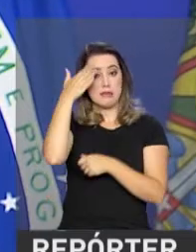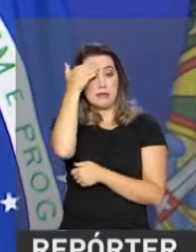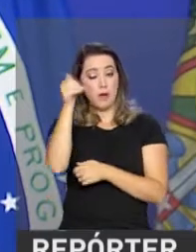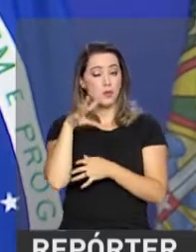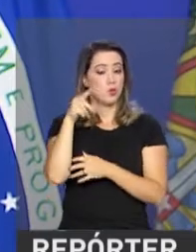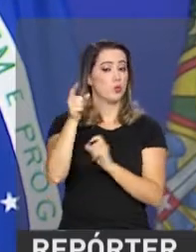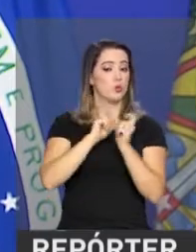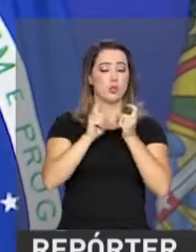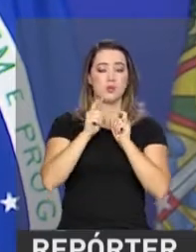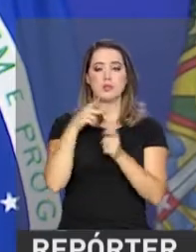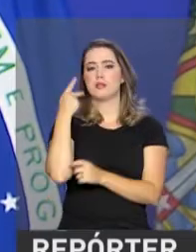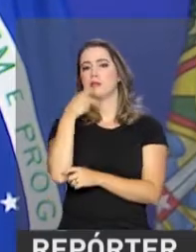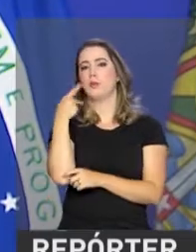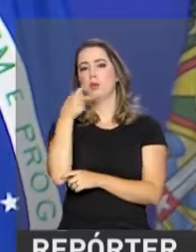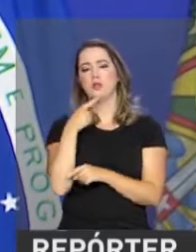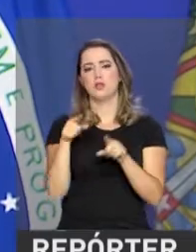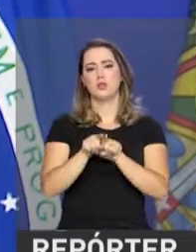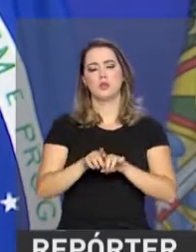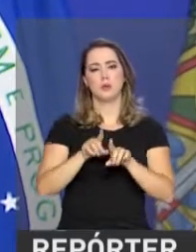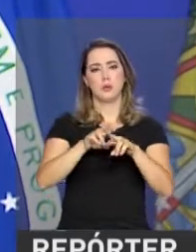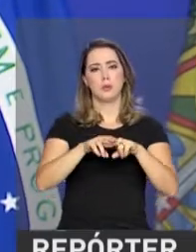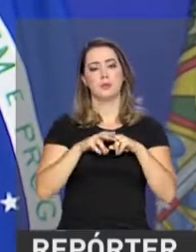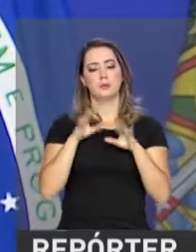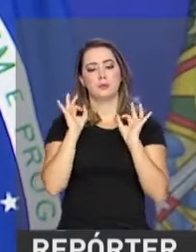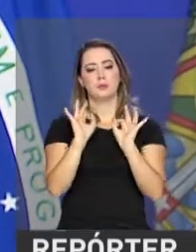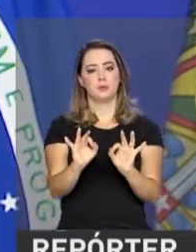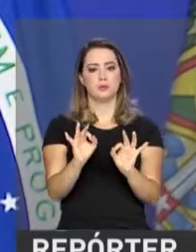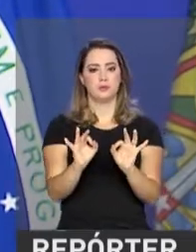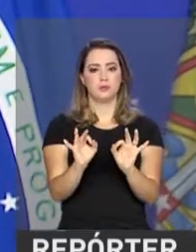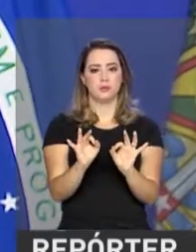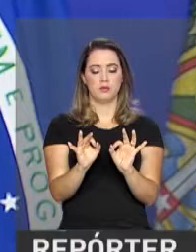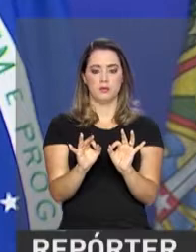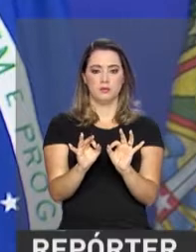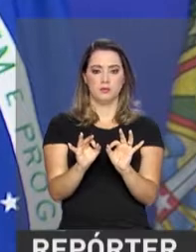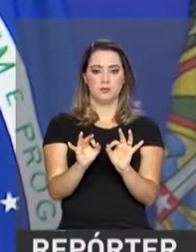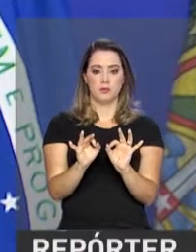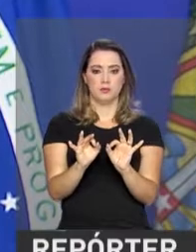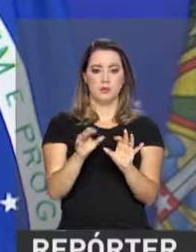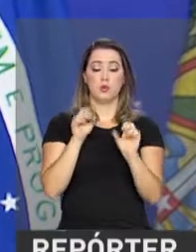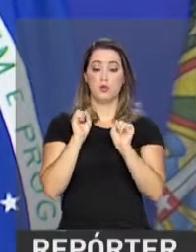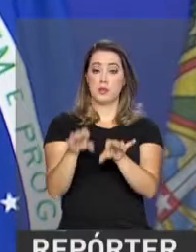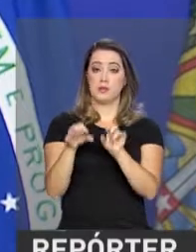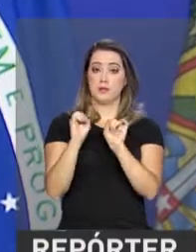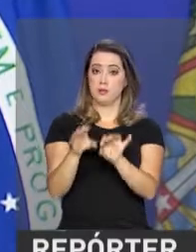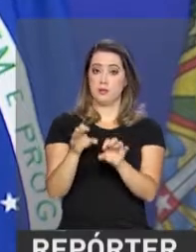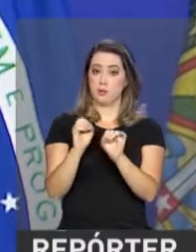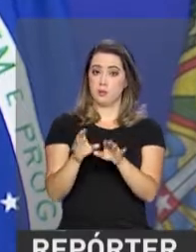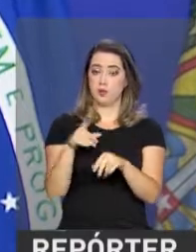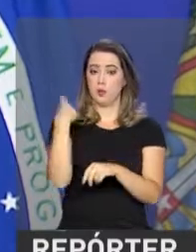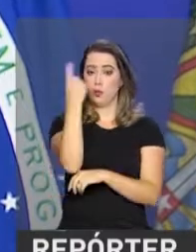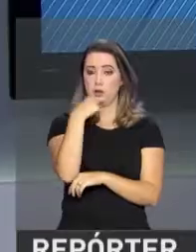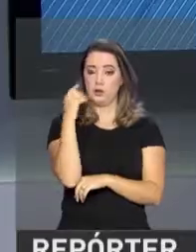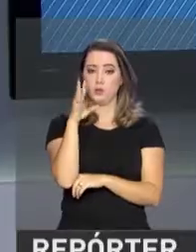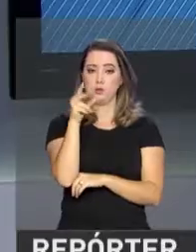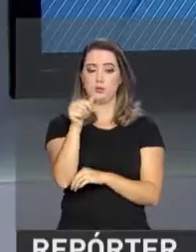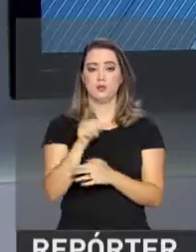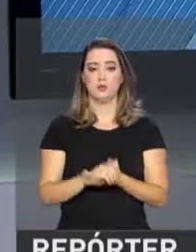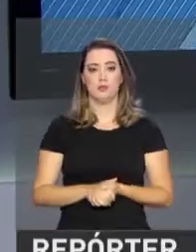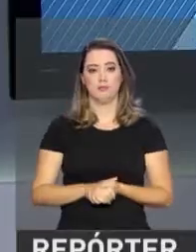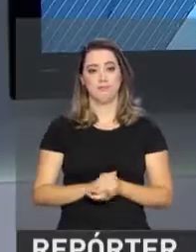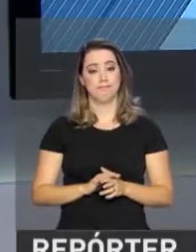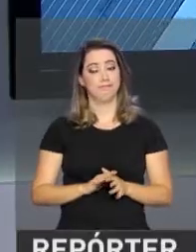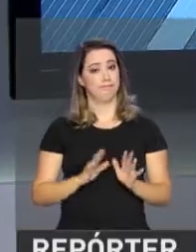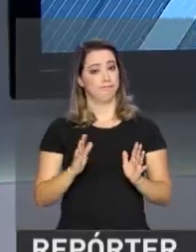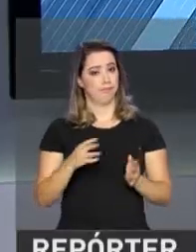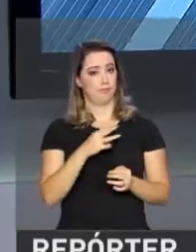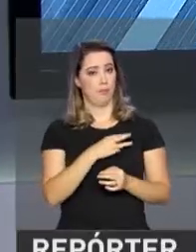administração da política em função precisamente é da educação em tempo integral já